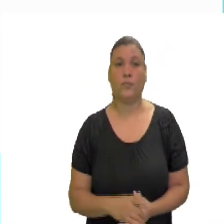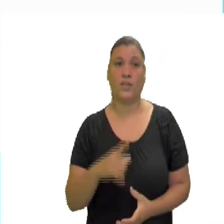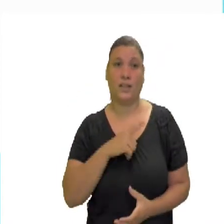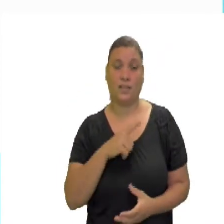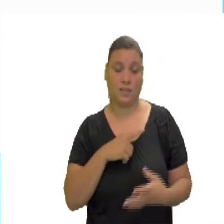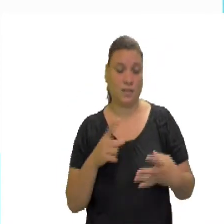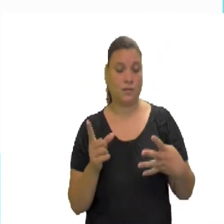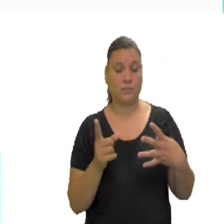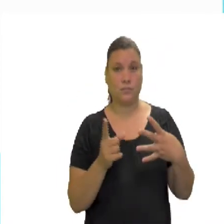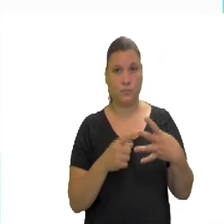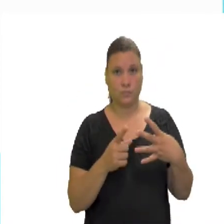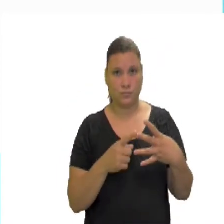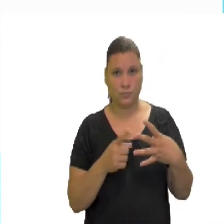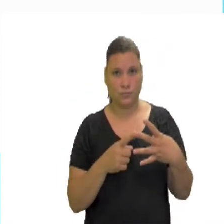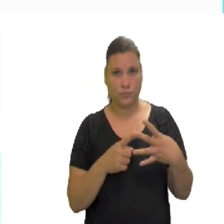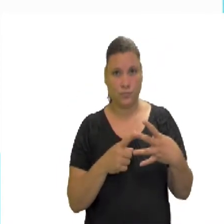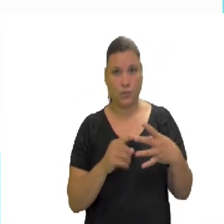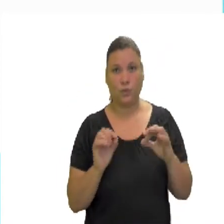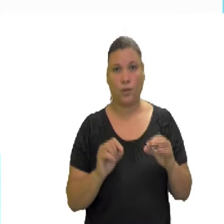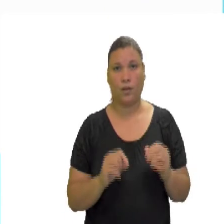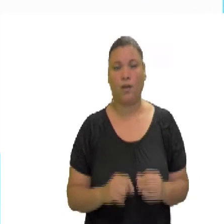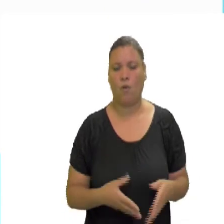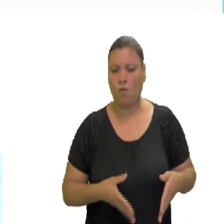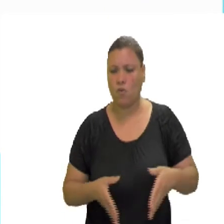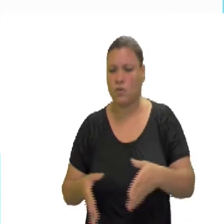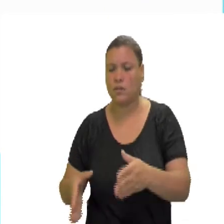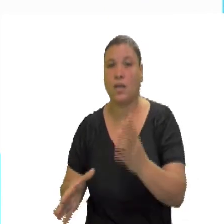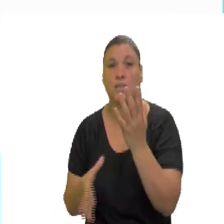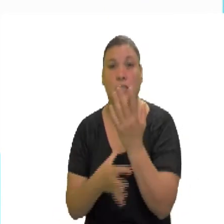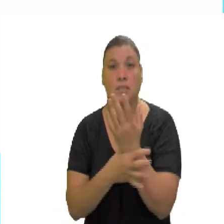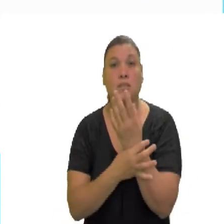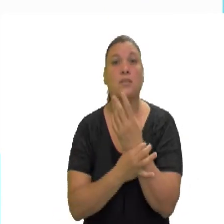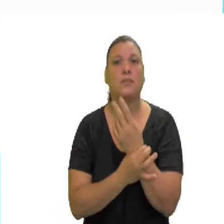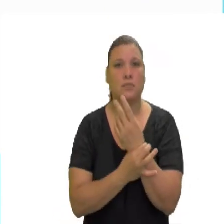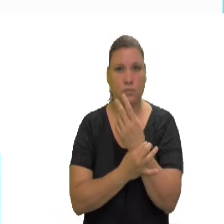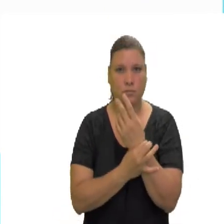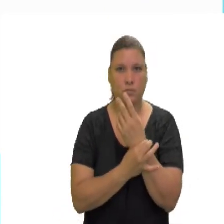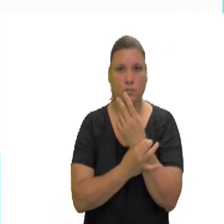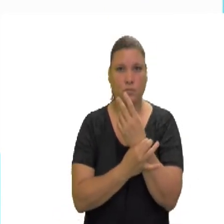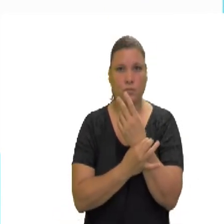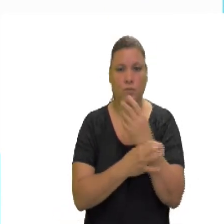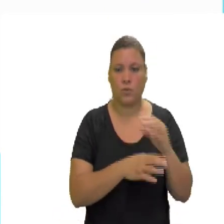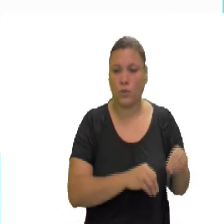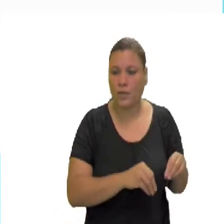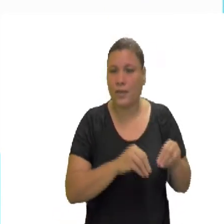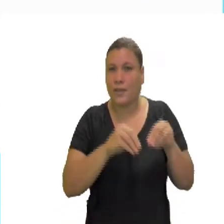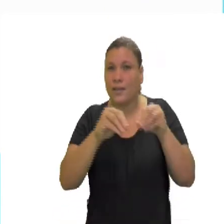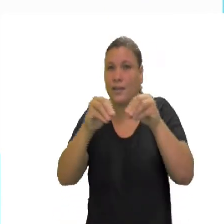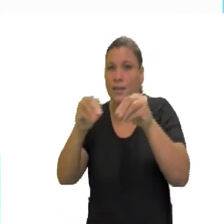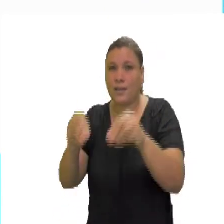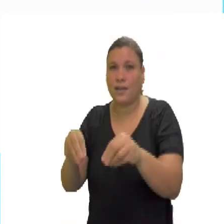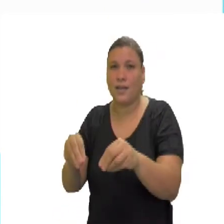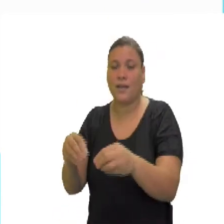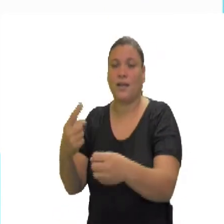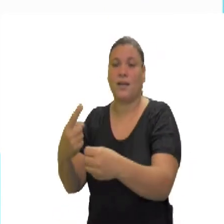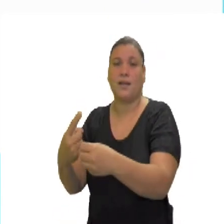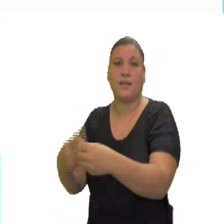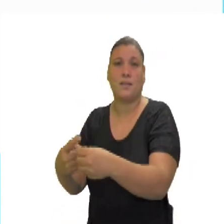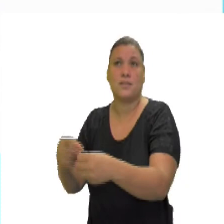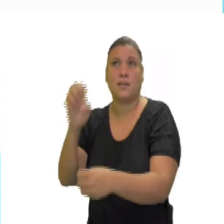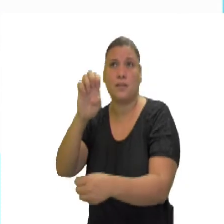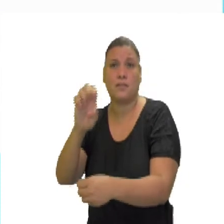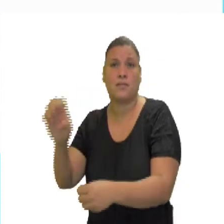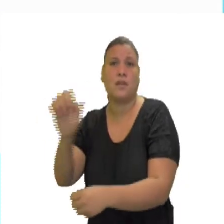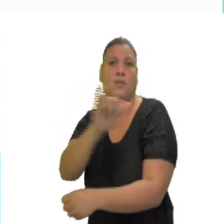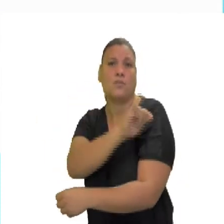Caminho Novo, o mais seguro até o Porto do Rio de Janeiro. Então, construiu o Caminho Novo para dar segurança